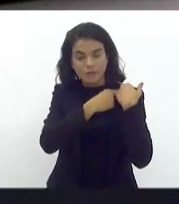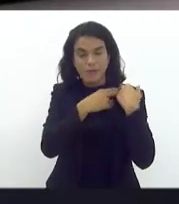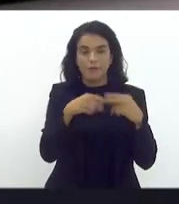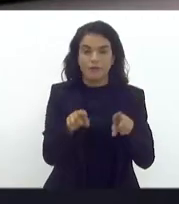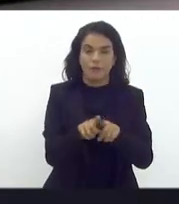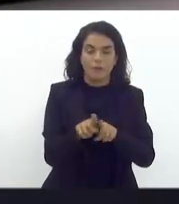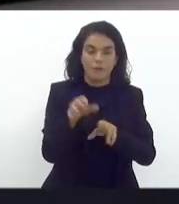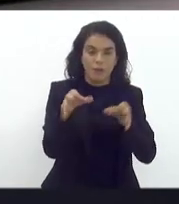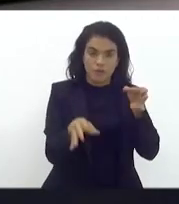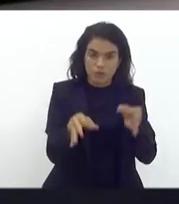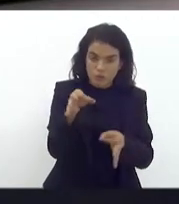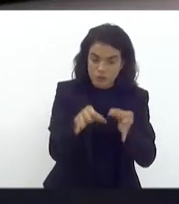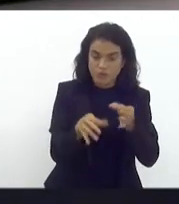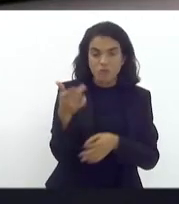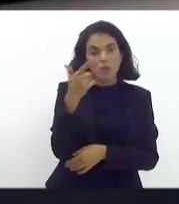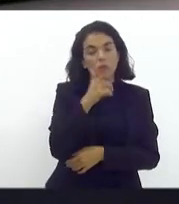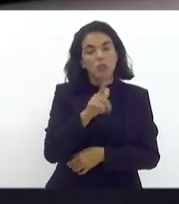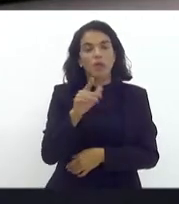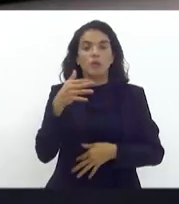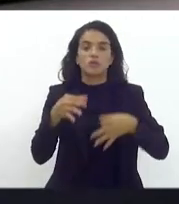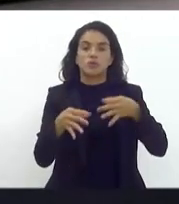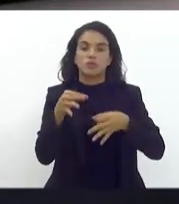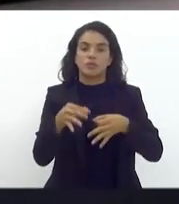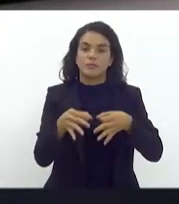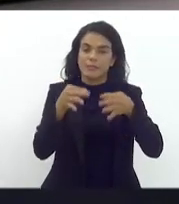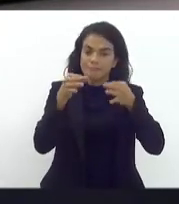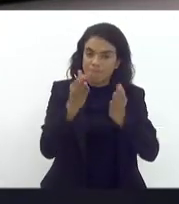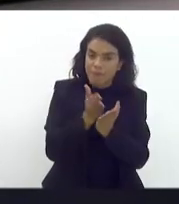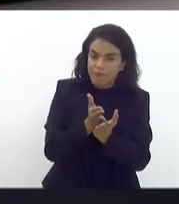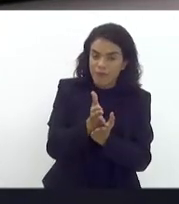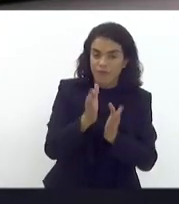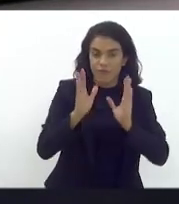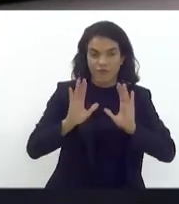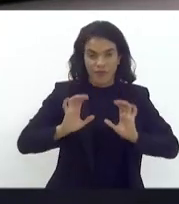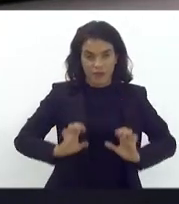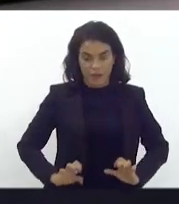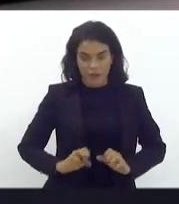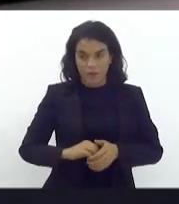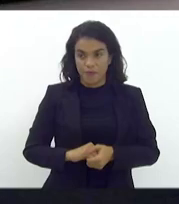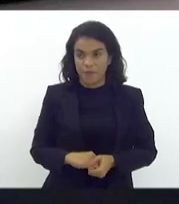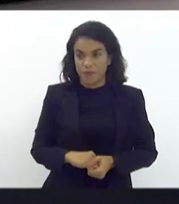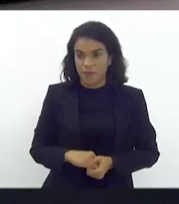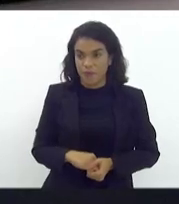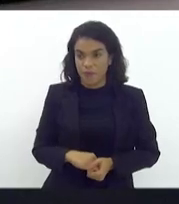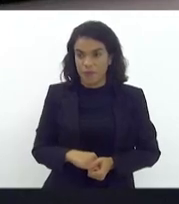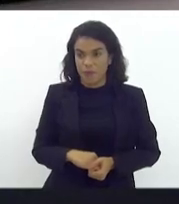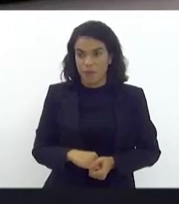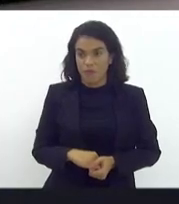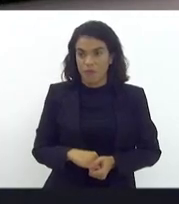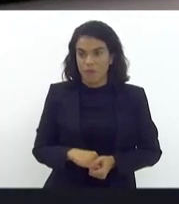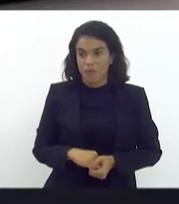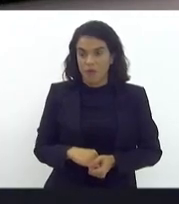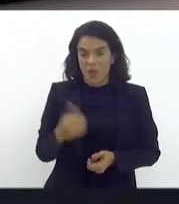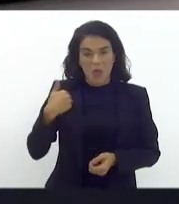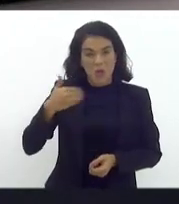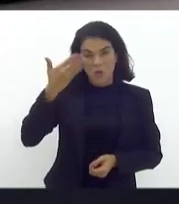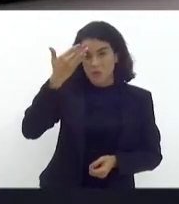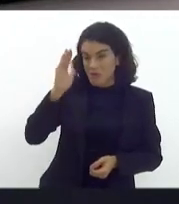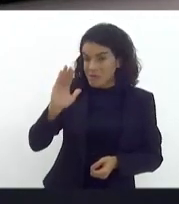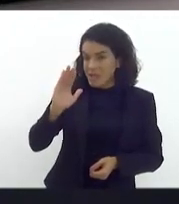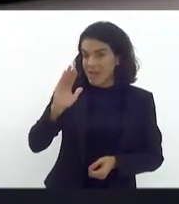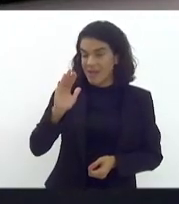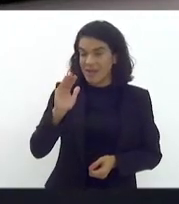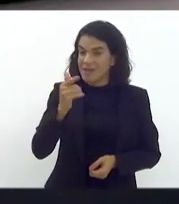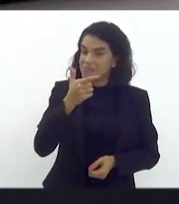e para a justiça para que tenha uma Justiça com justiça vou usar essas palavras deputada eu não sei senhores